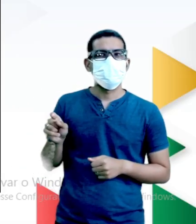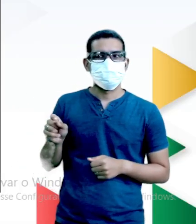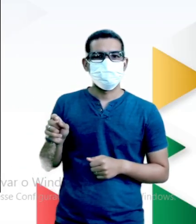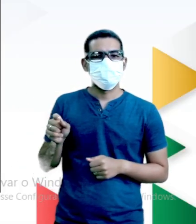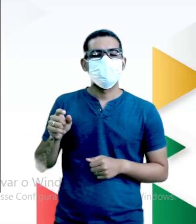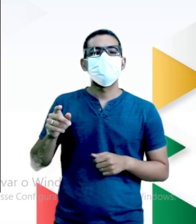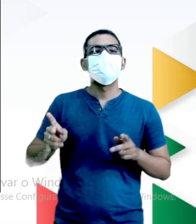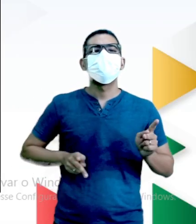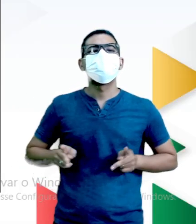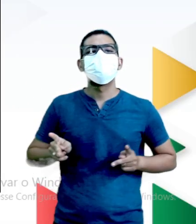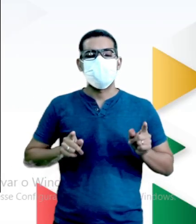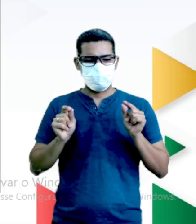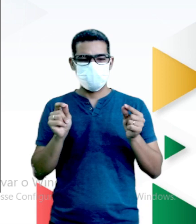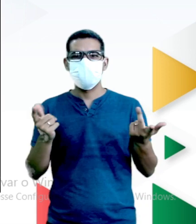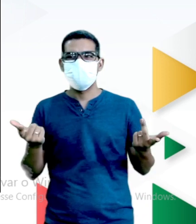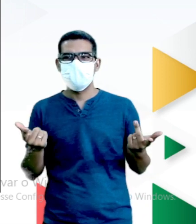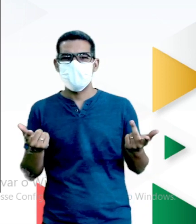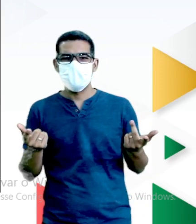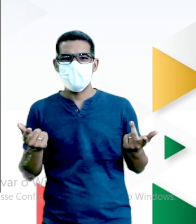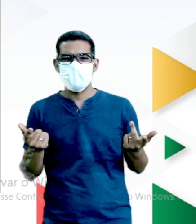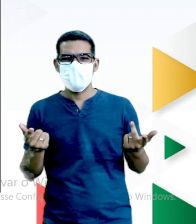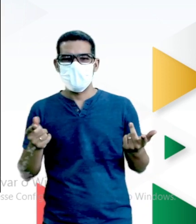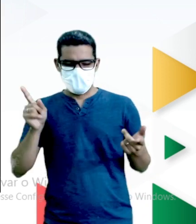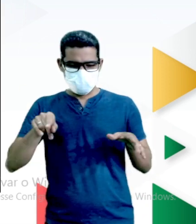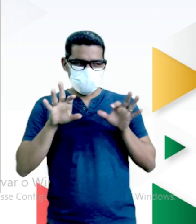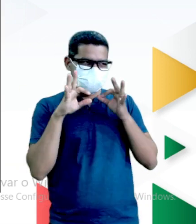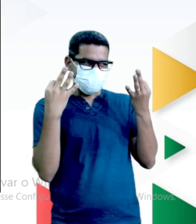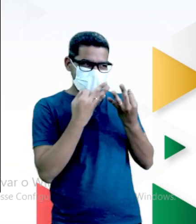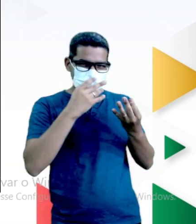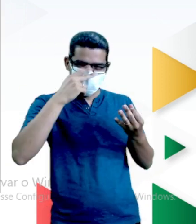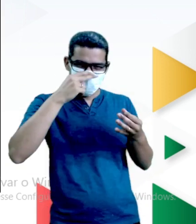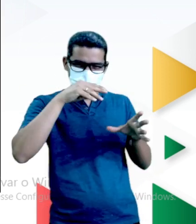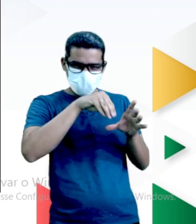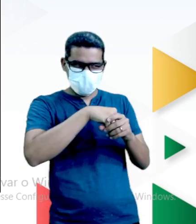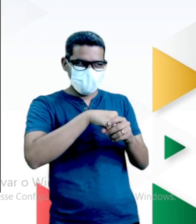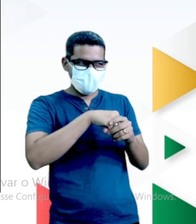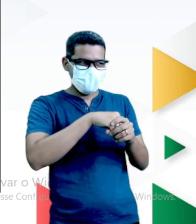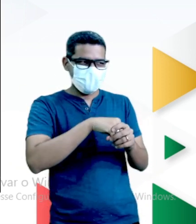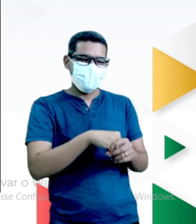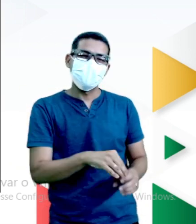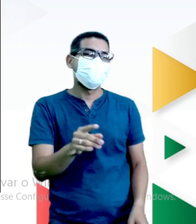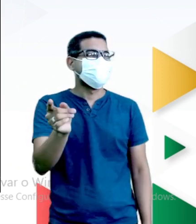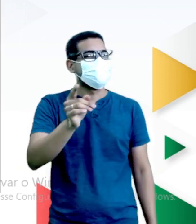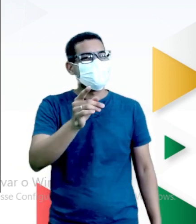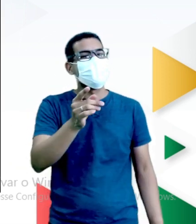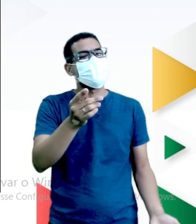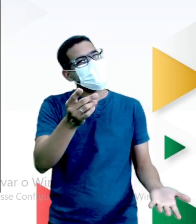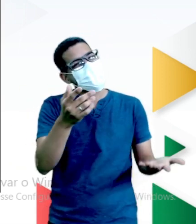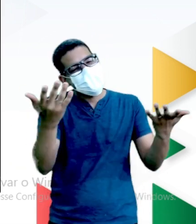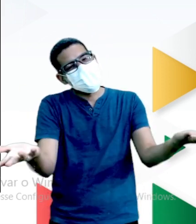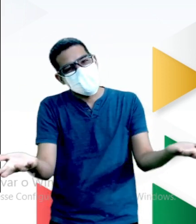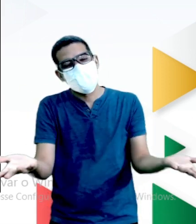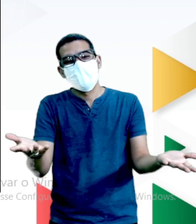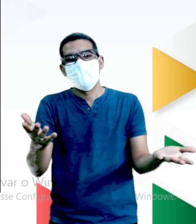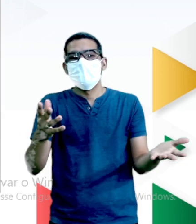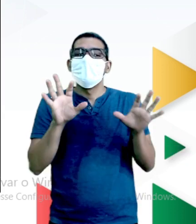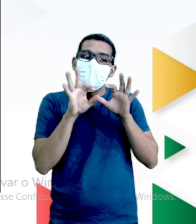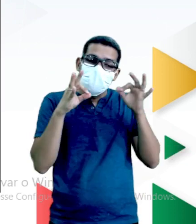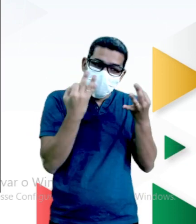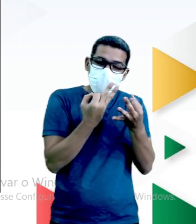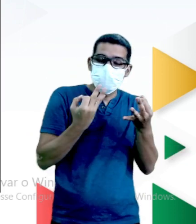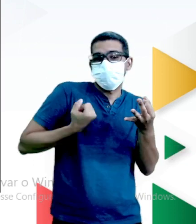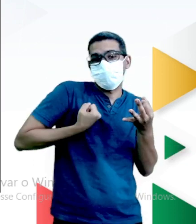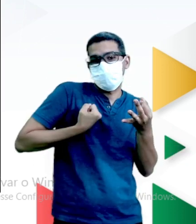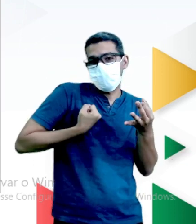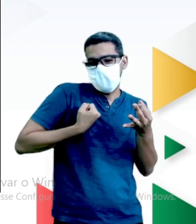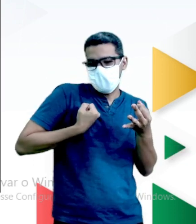é o número primo? O número primo não é aquele que é da mesma família, não, né? Exatamente, da mesma família dos números, beleza?